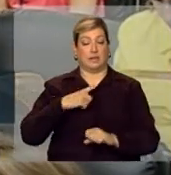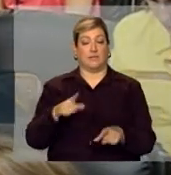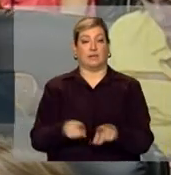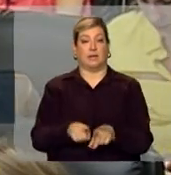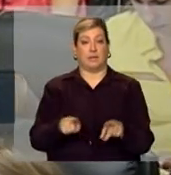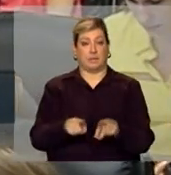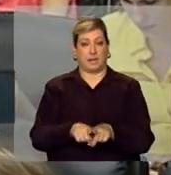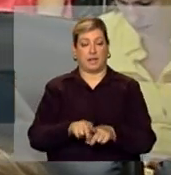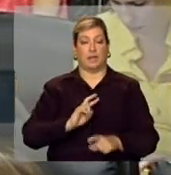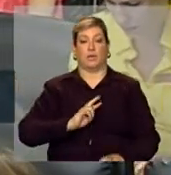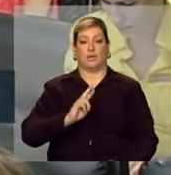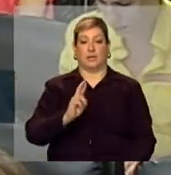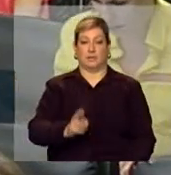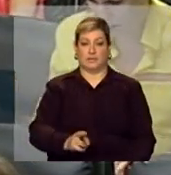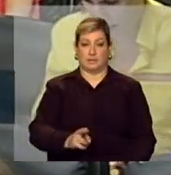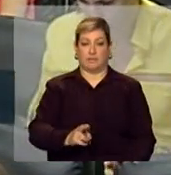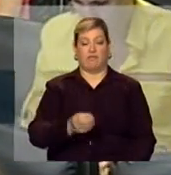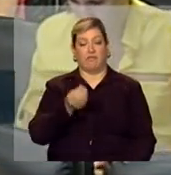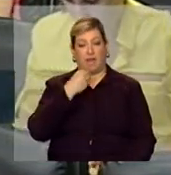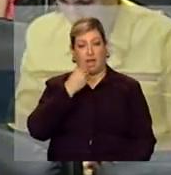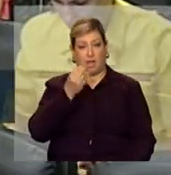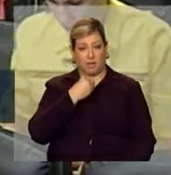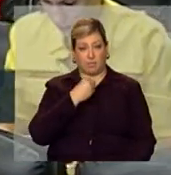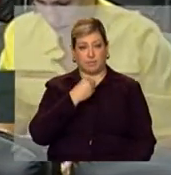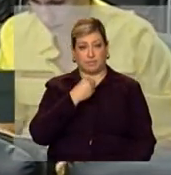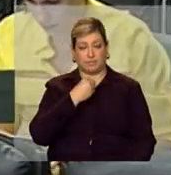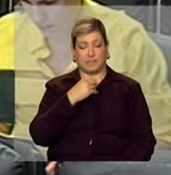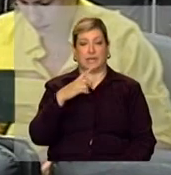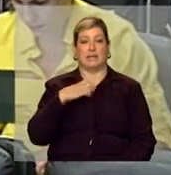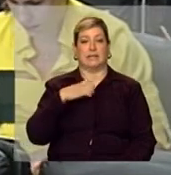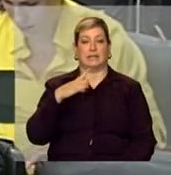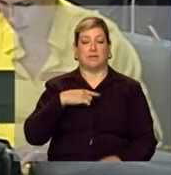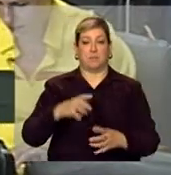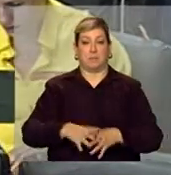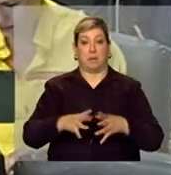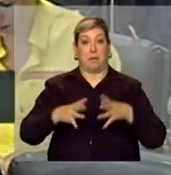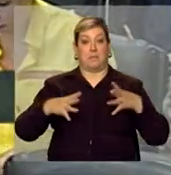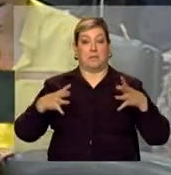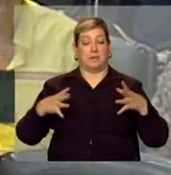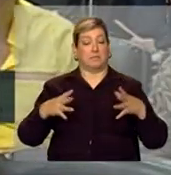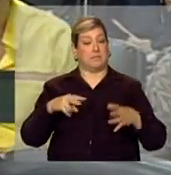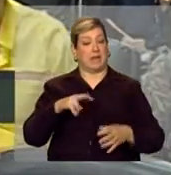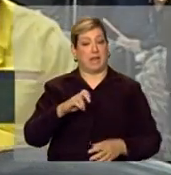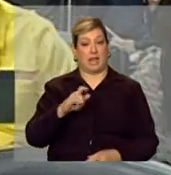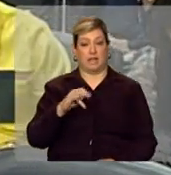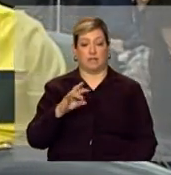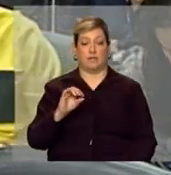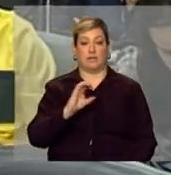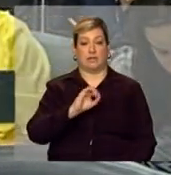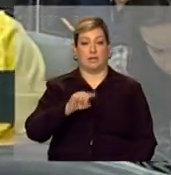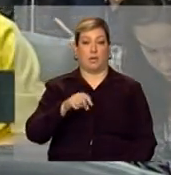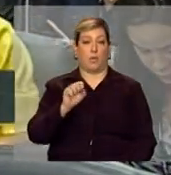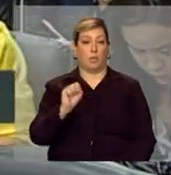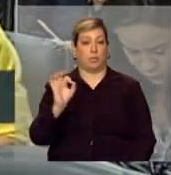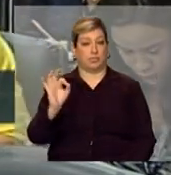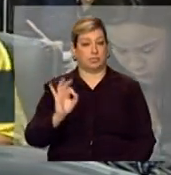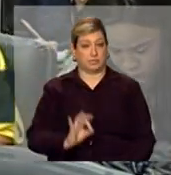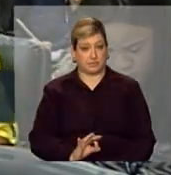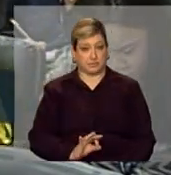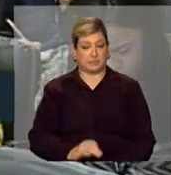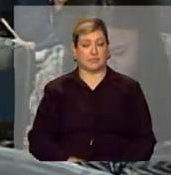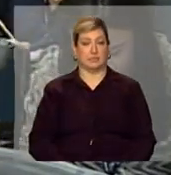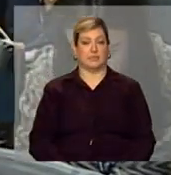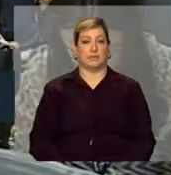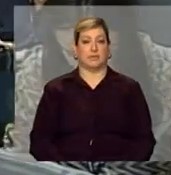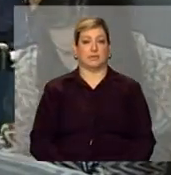um resultado fraco teve um crescimento negativo de 08